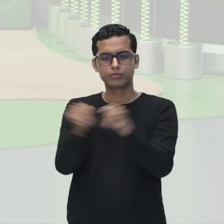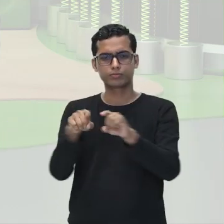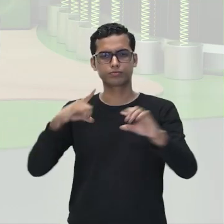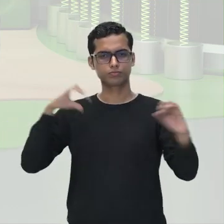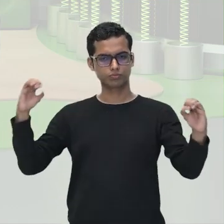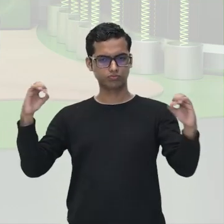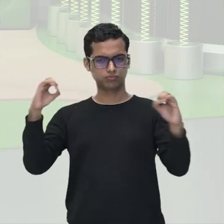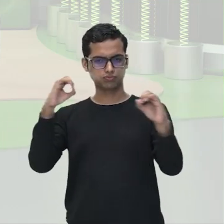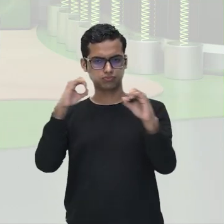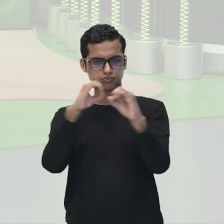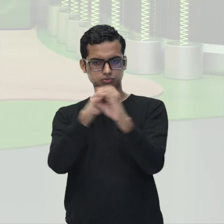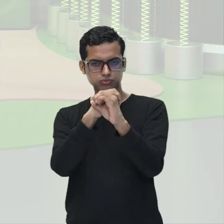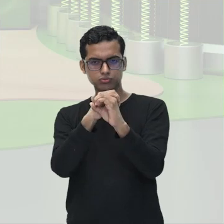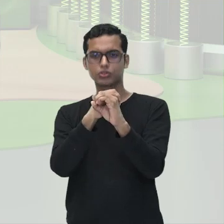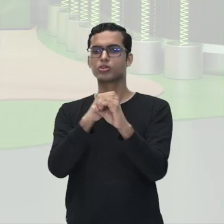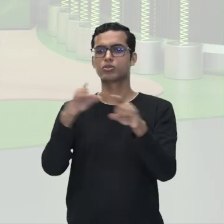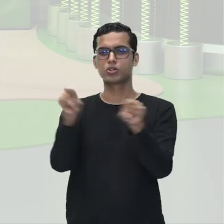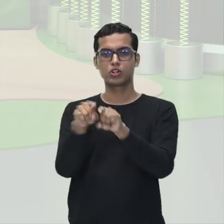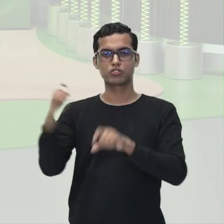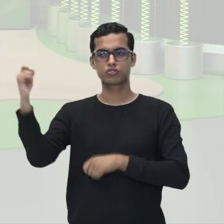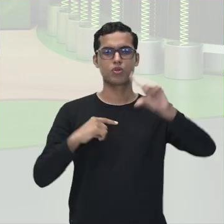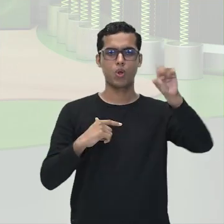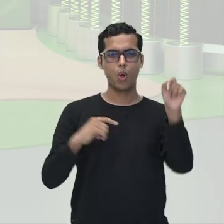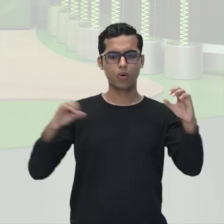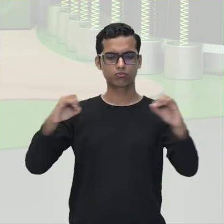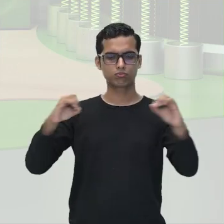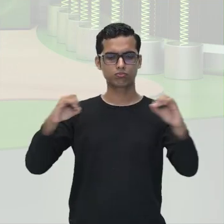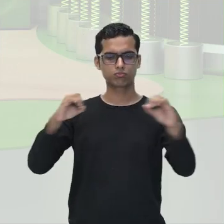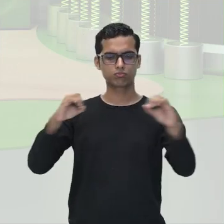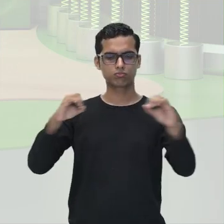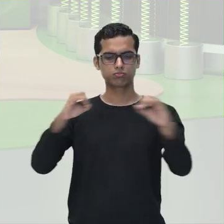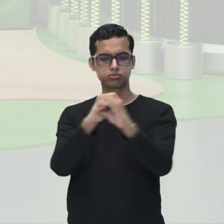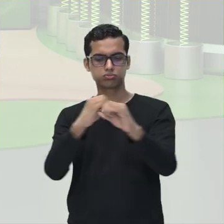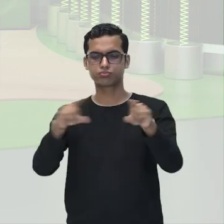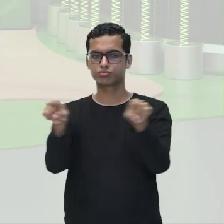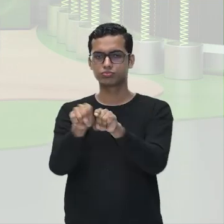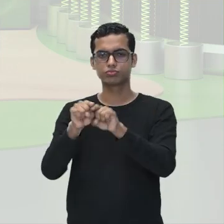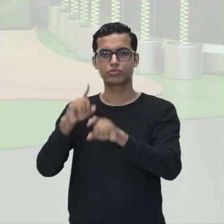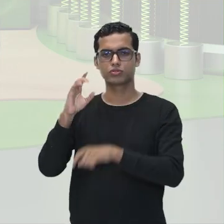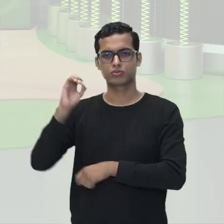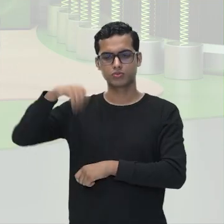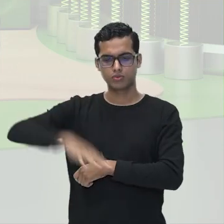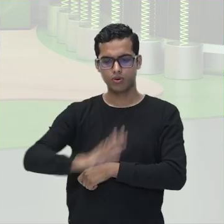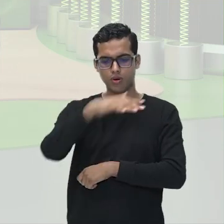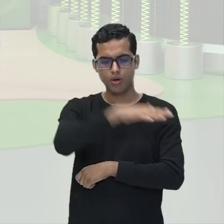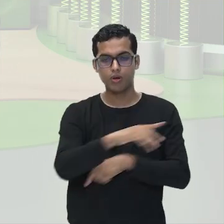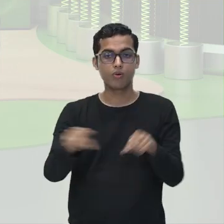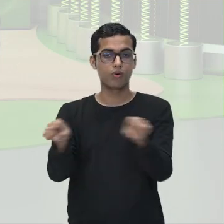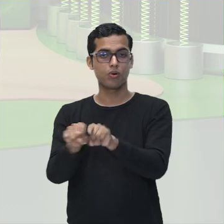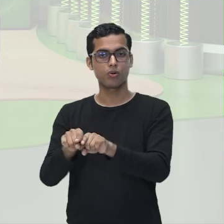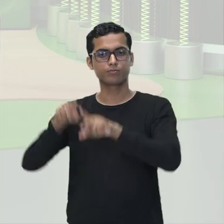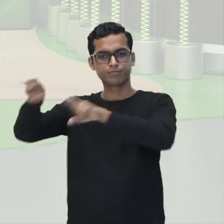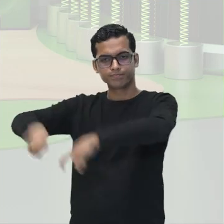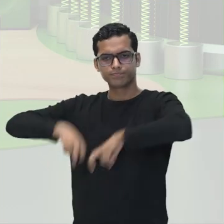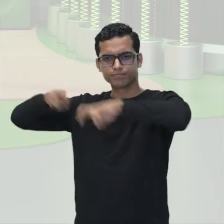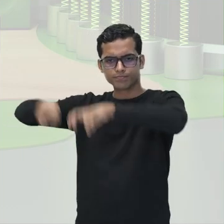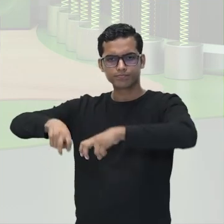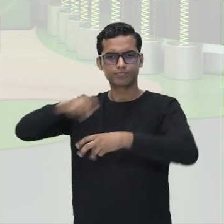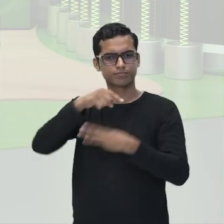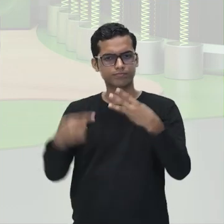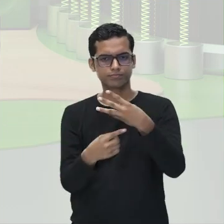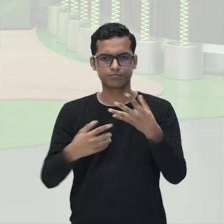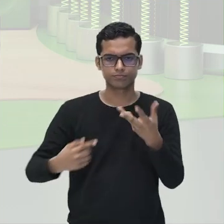nas marés, na agricultura. E agora vamos ver de forma mais